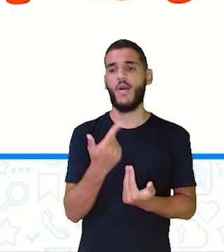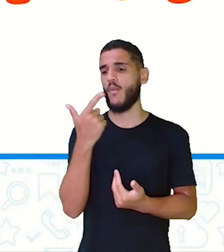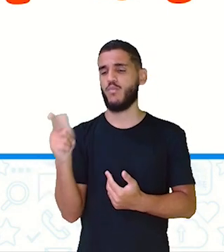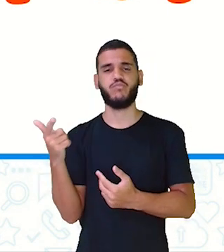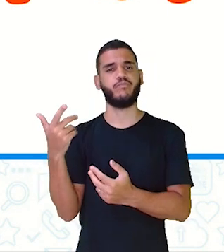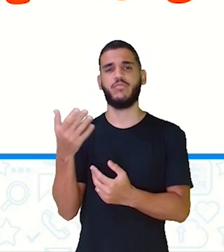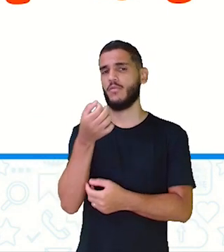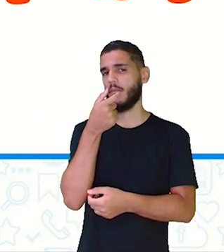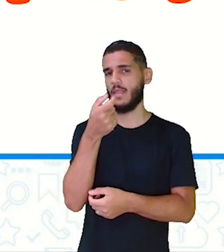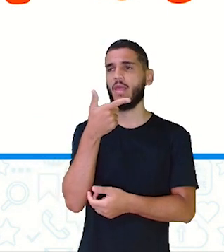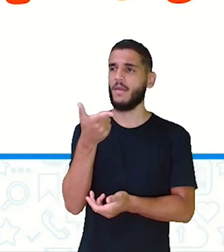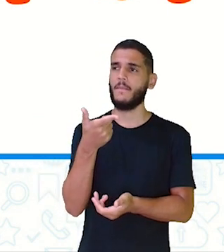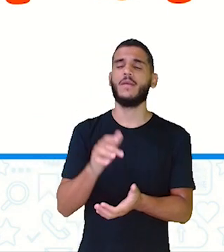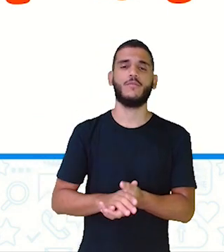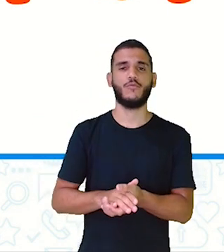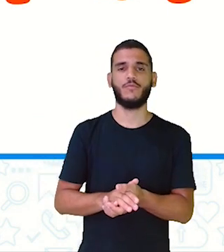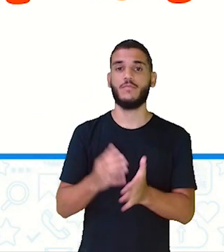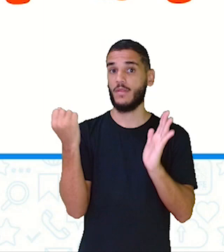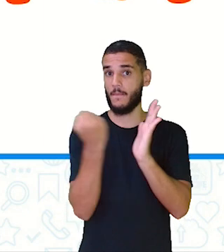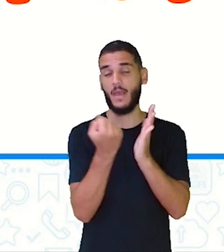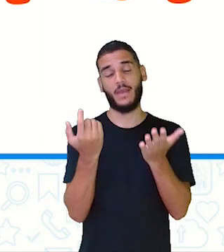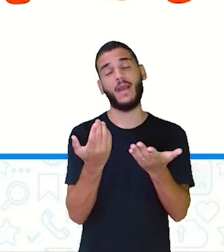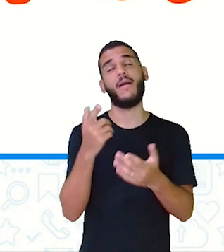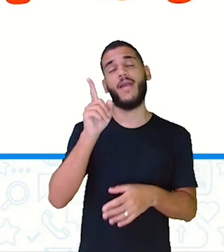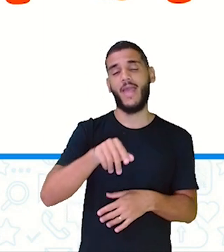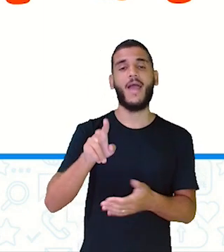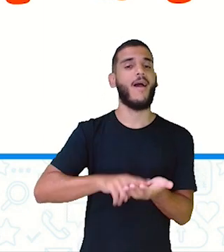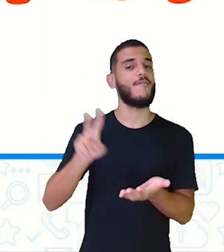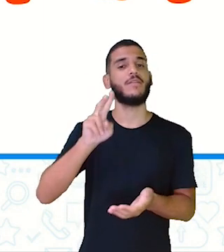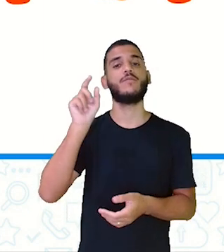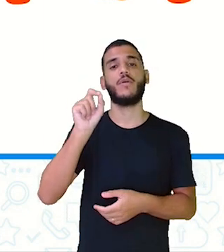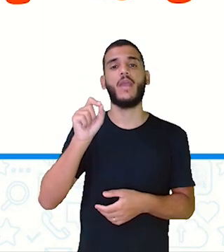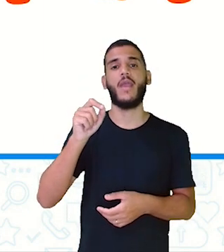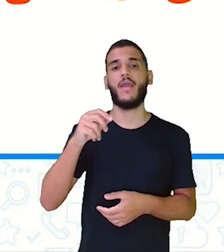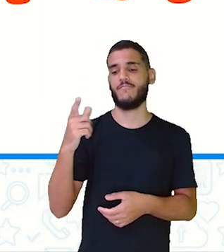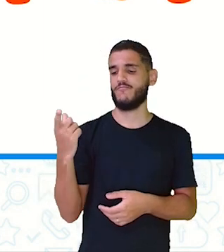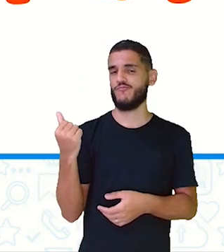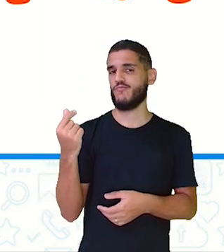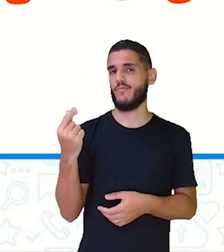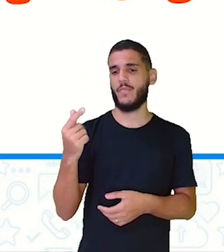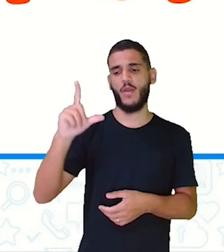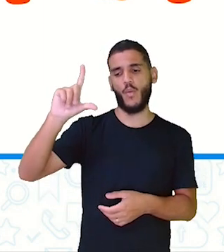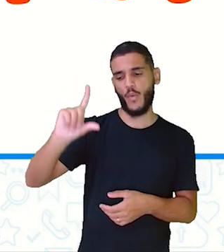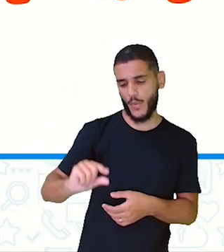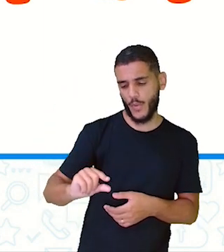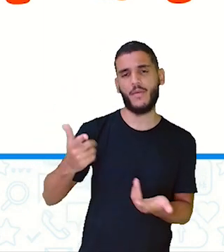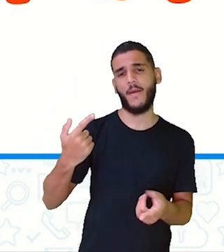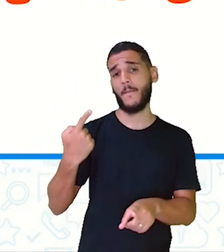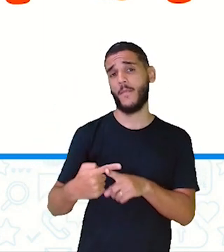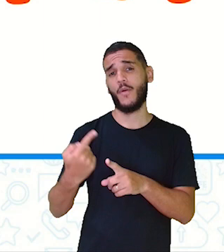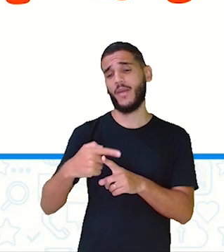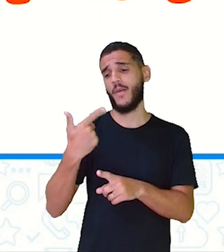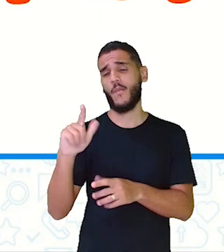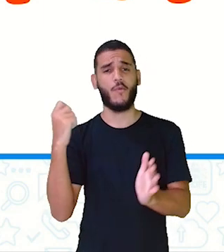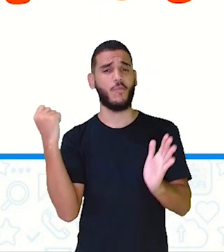referência. Uma das vantagens dos medicamentos genéricos encontra-se no preço inferior ao preço praticado pela venda